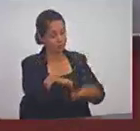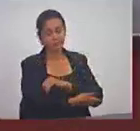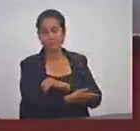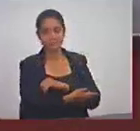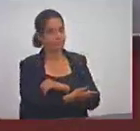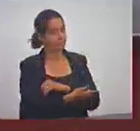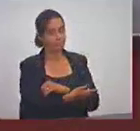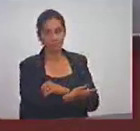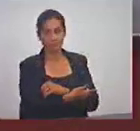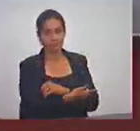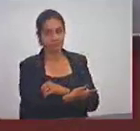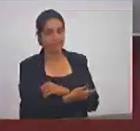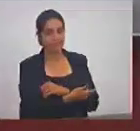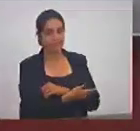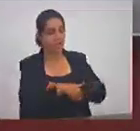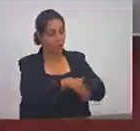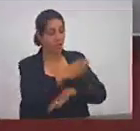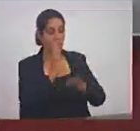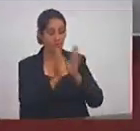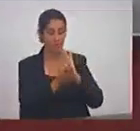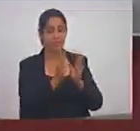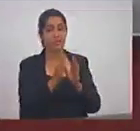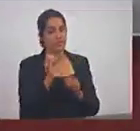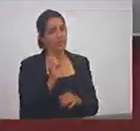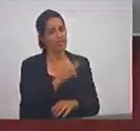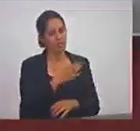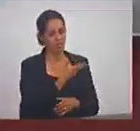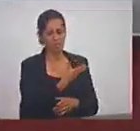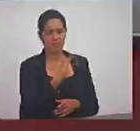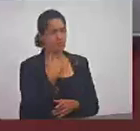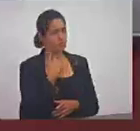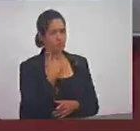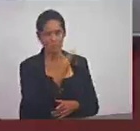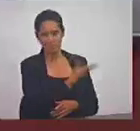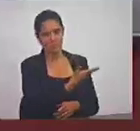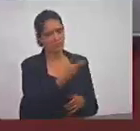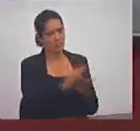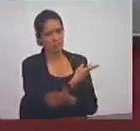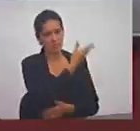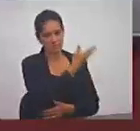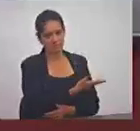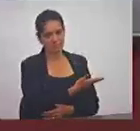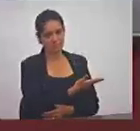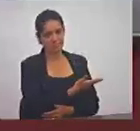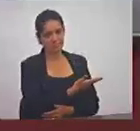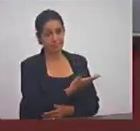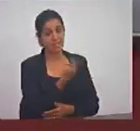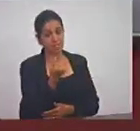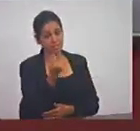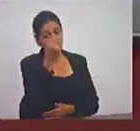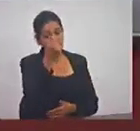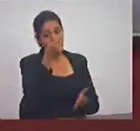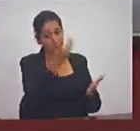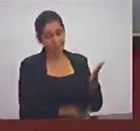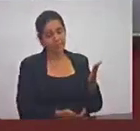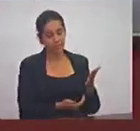é uma via antiga de serviço, então isso vem acontecendo e nós não podemos aceitar que isso aconteça mais, senhor presidente. É dinheiro jogado fora.